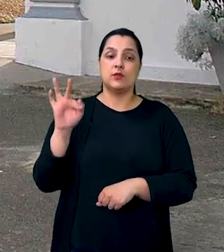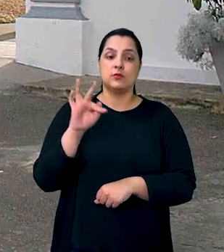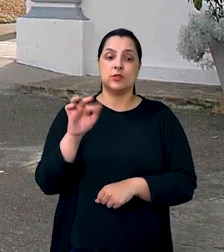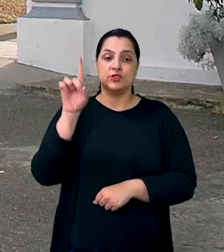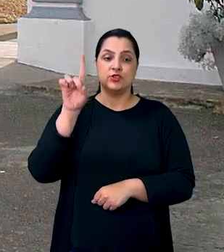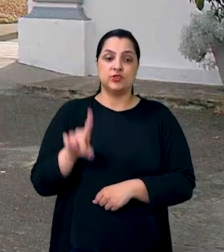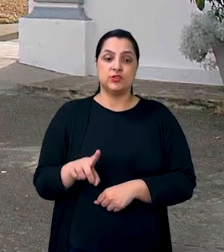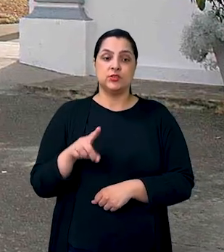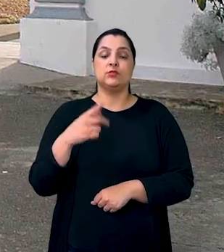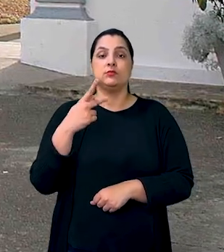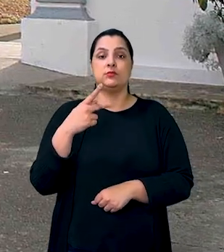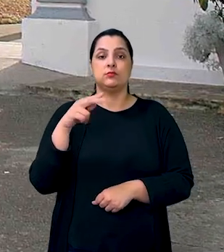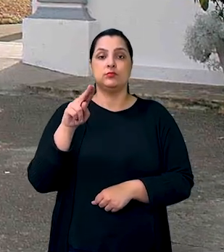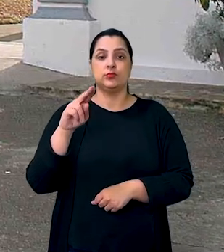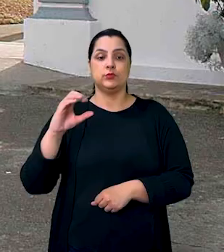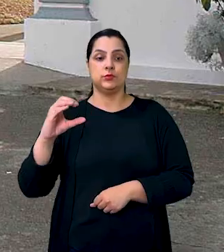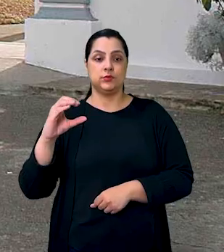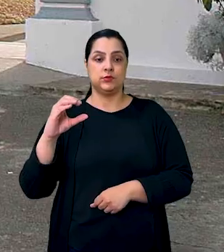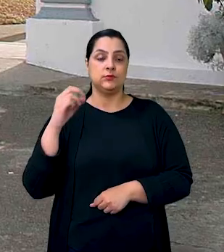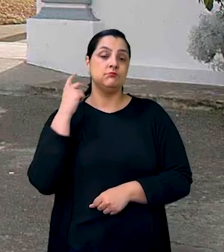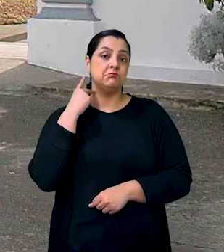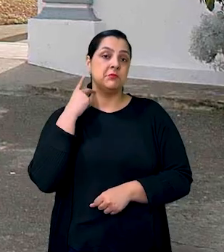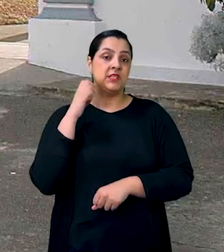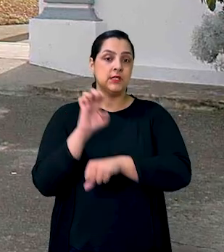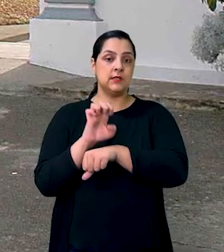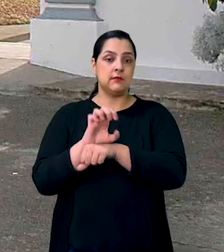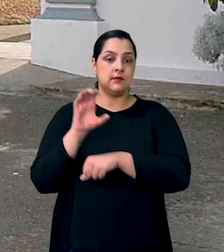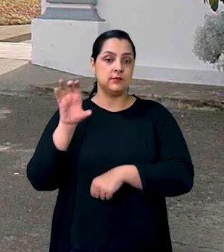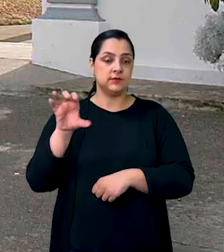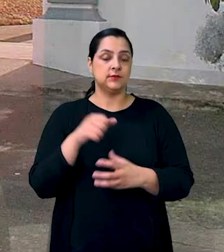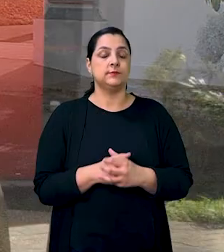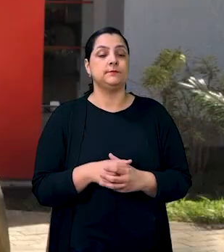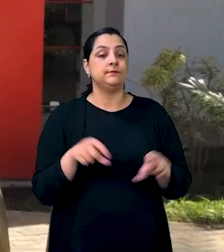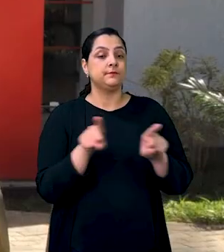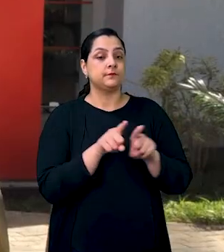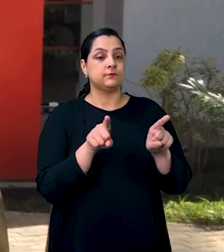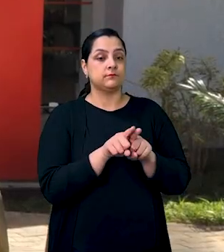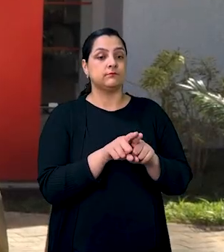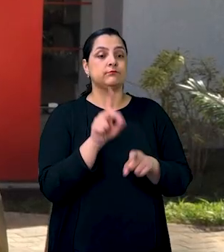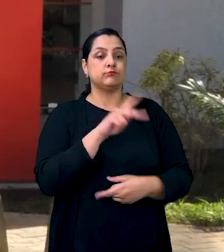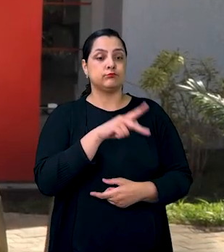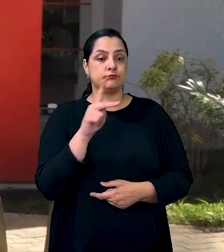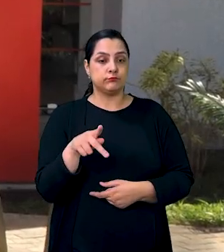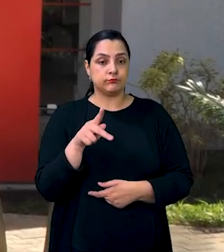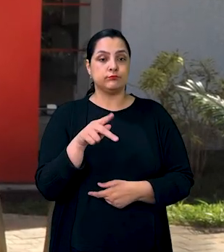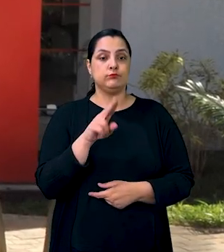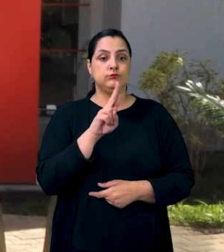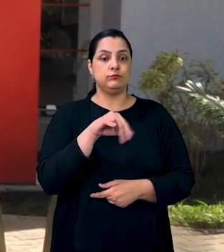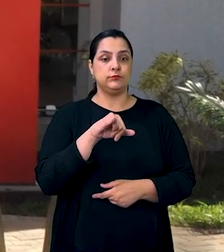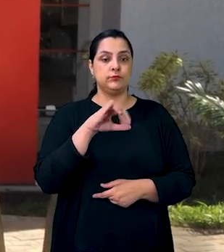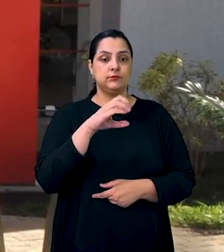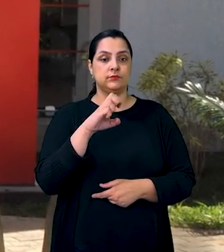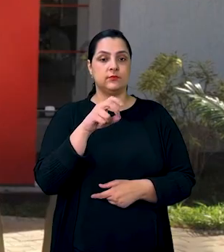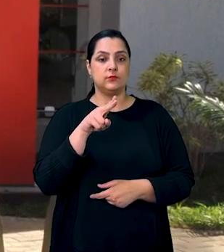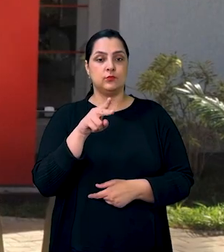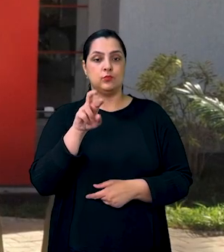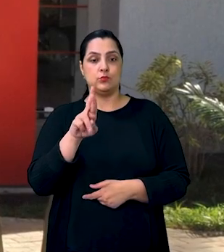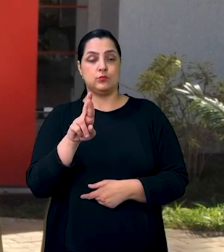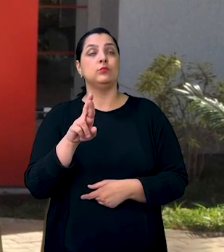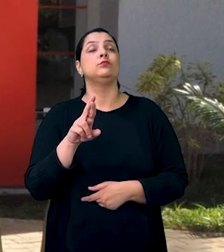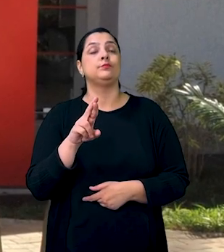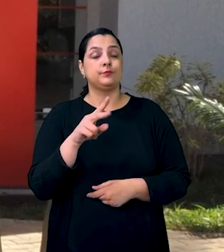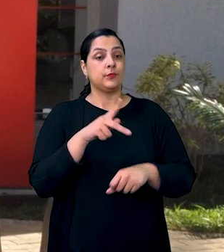da Faculdade de Direito da Pontifícia Universidade Católica de Minas Gerais e também atuou como professor titular de graduação